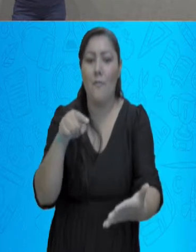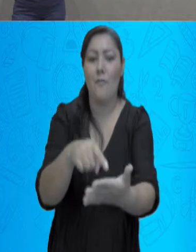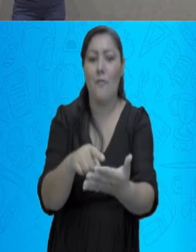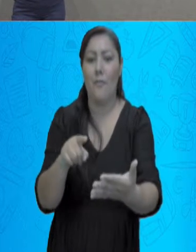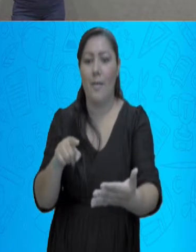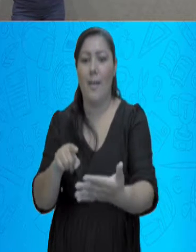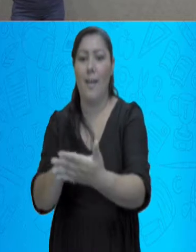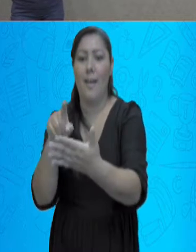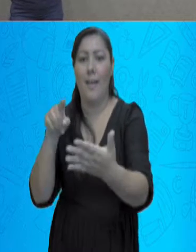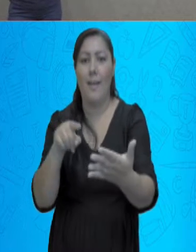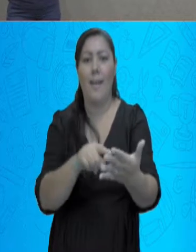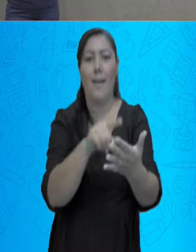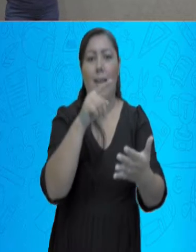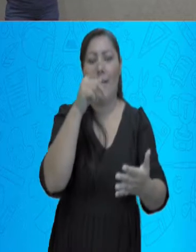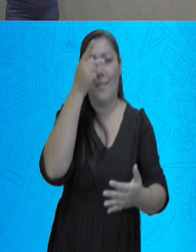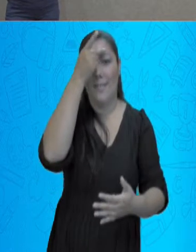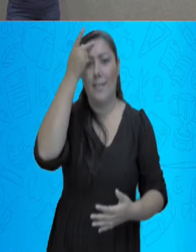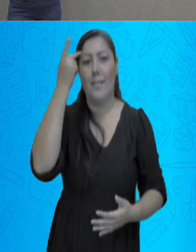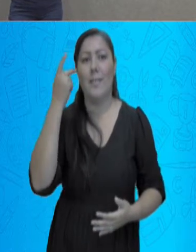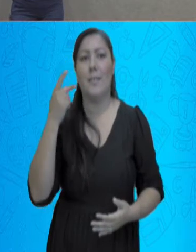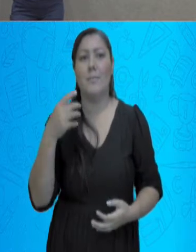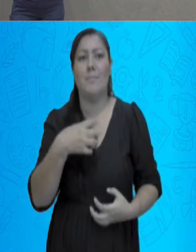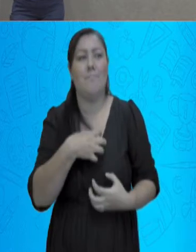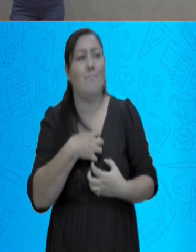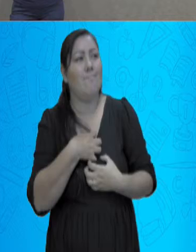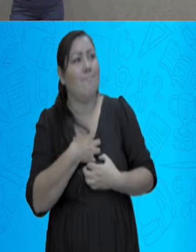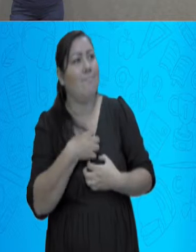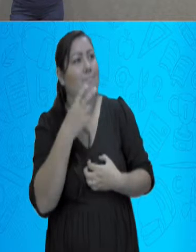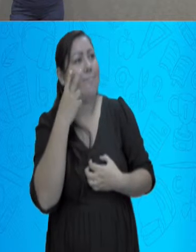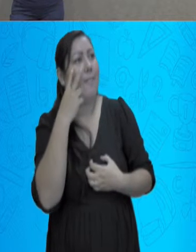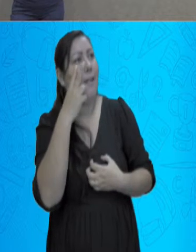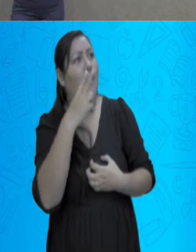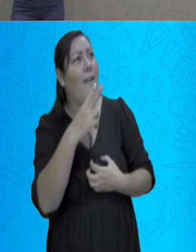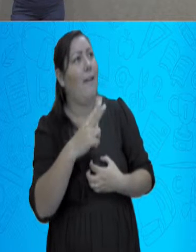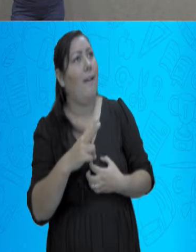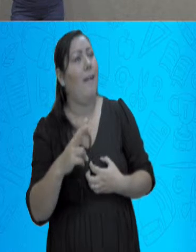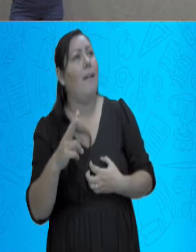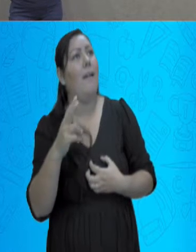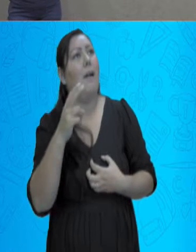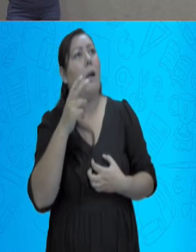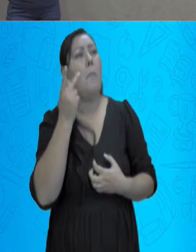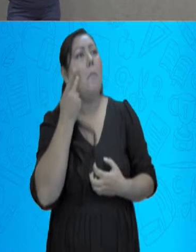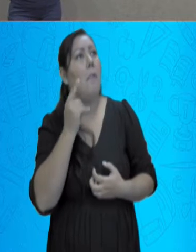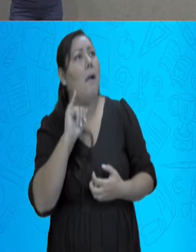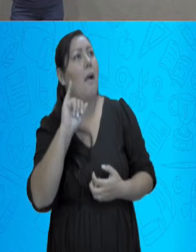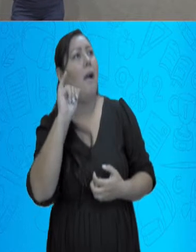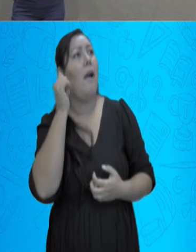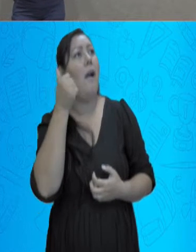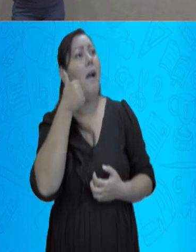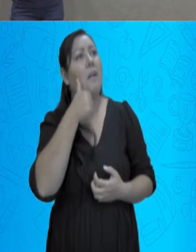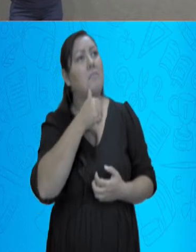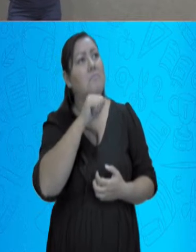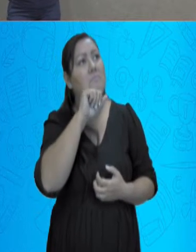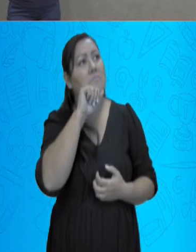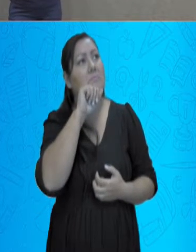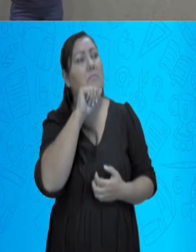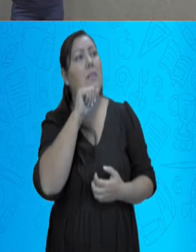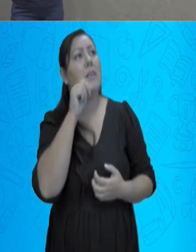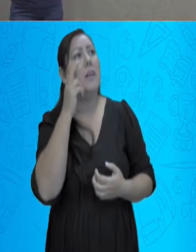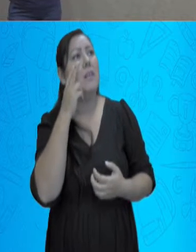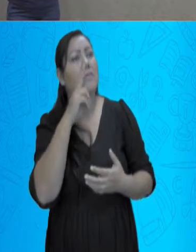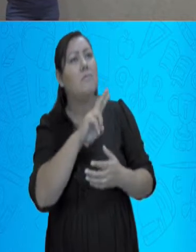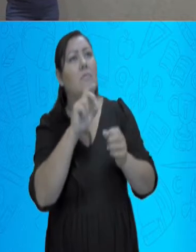imaginar aqui um pai, uma mãe diante desse cartaz da campanha, né? Ao ver,